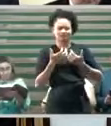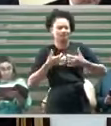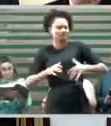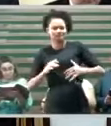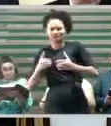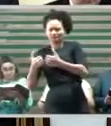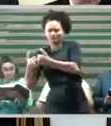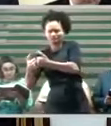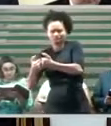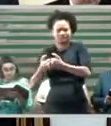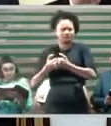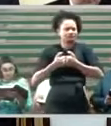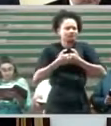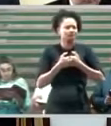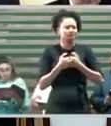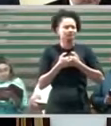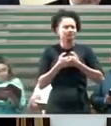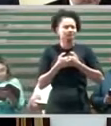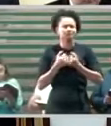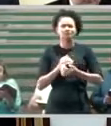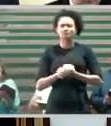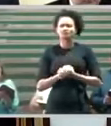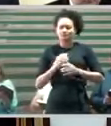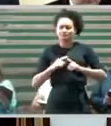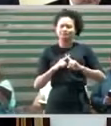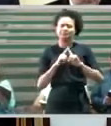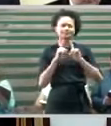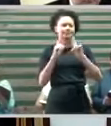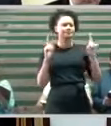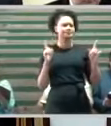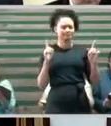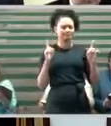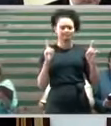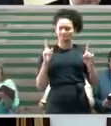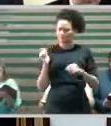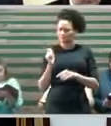do Senhor, a cidade de Davi. Mas Davi